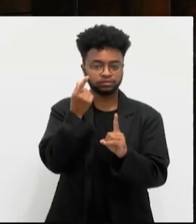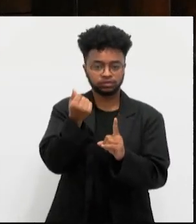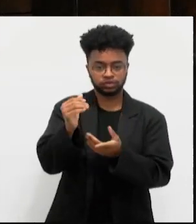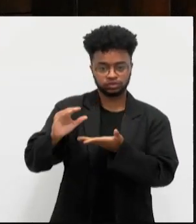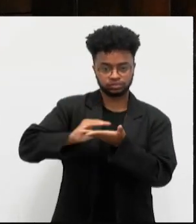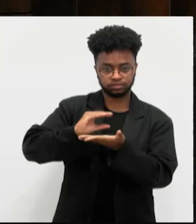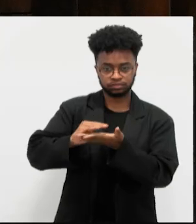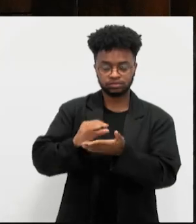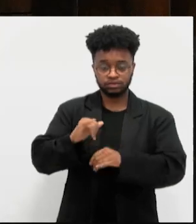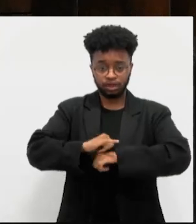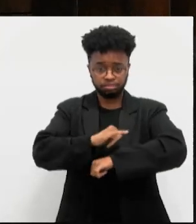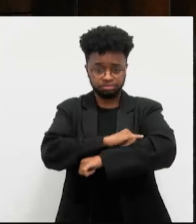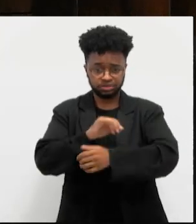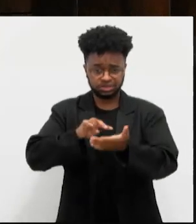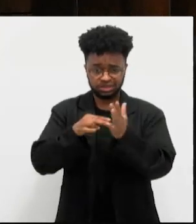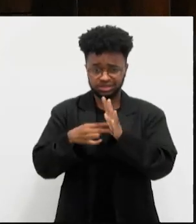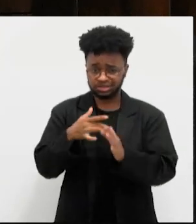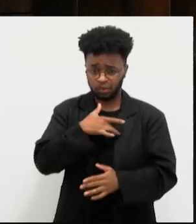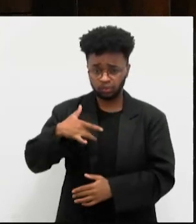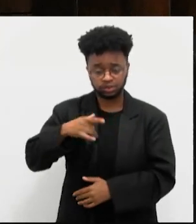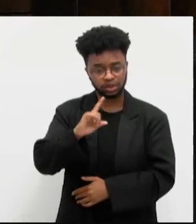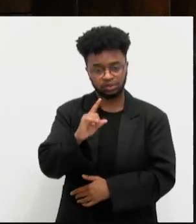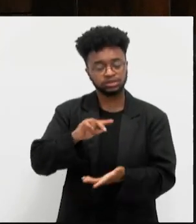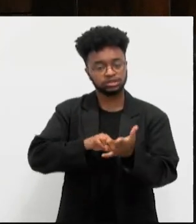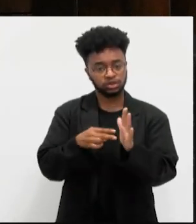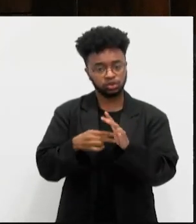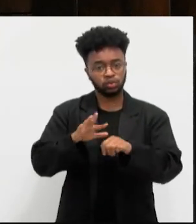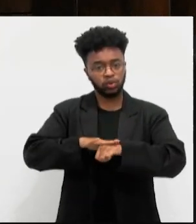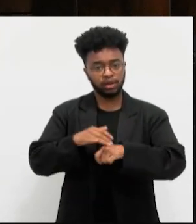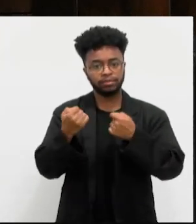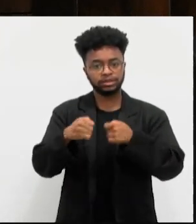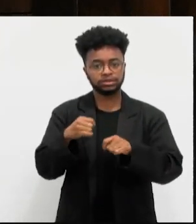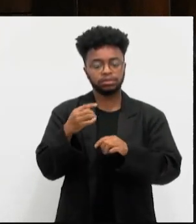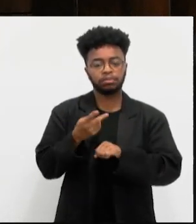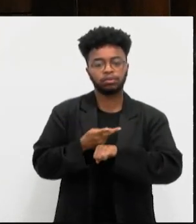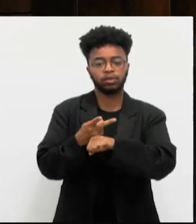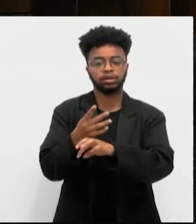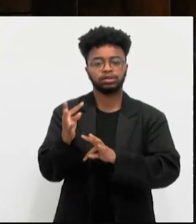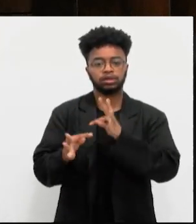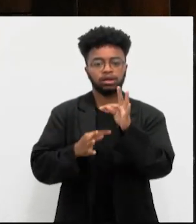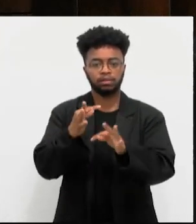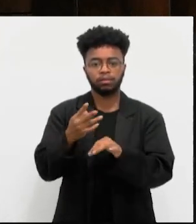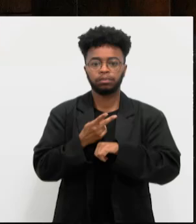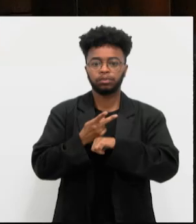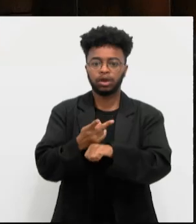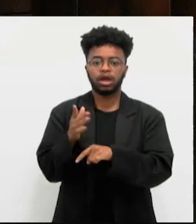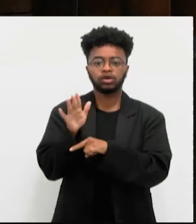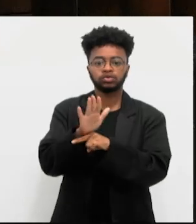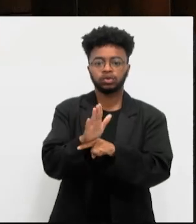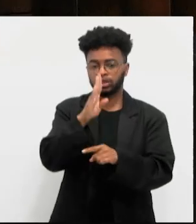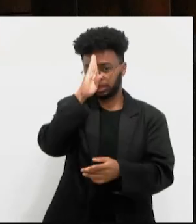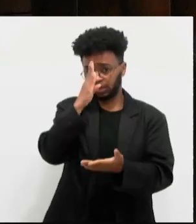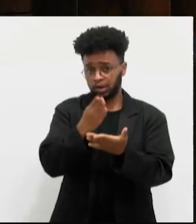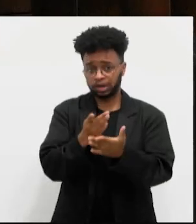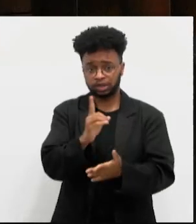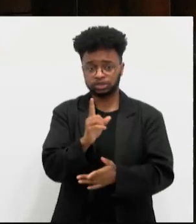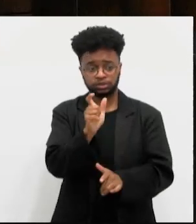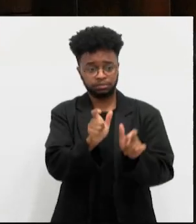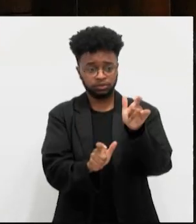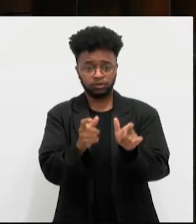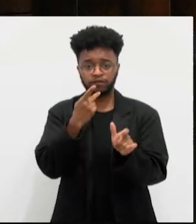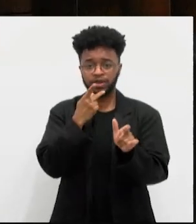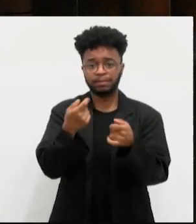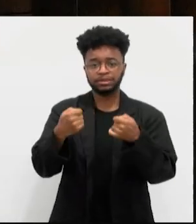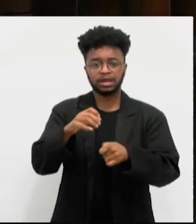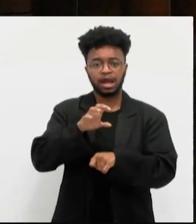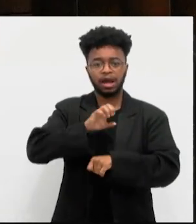sinal de saúde. Obesidade é doença. Se trate, procure ajuda. Não acredito em falsos moralistas que dizem que você tem que